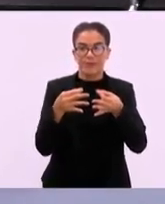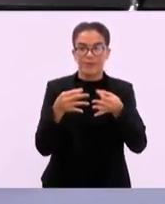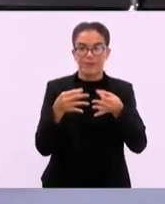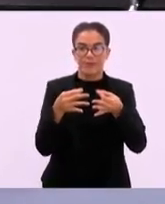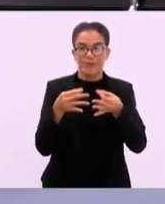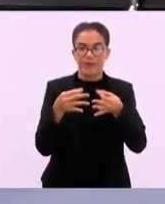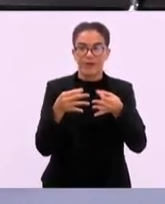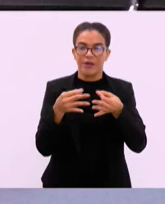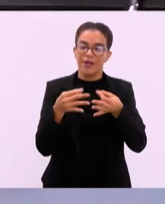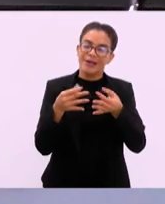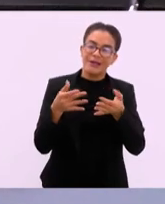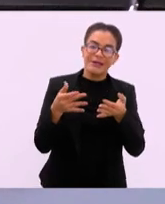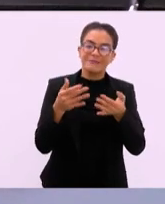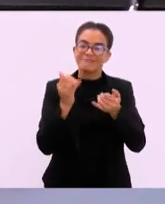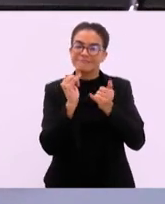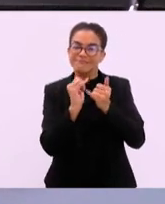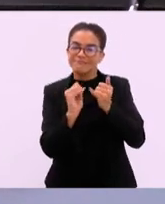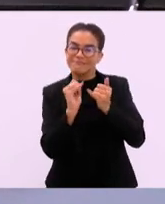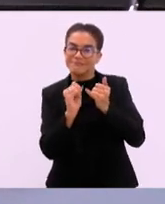como fosse uma